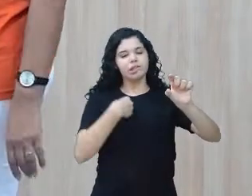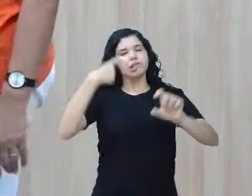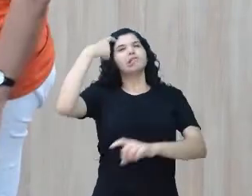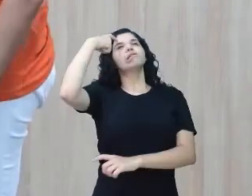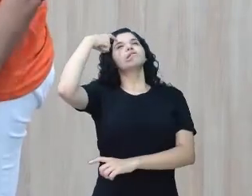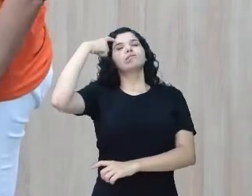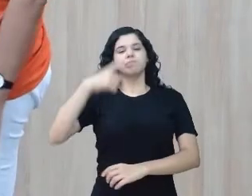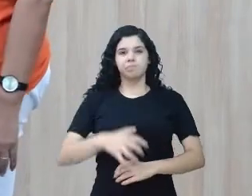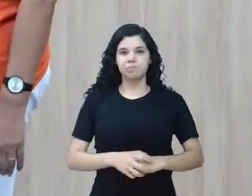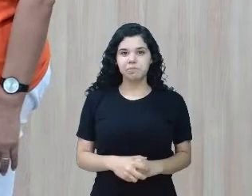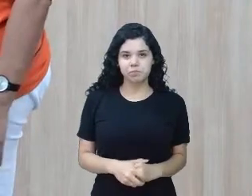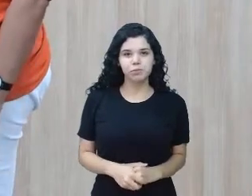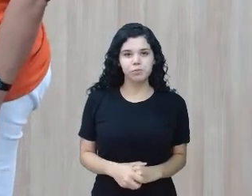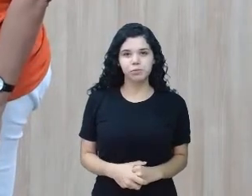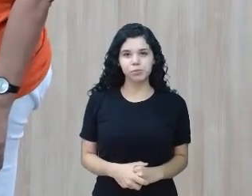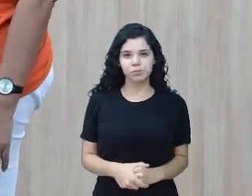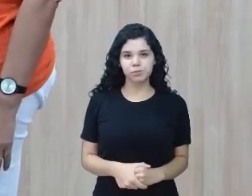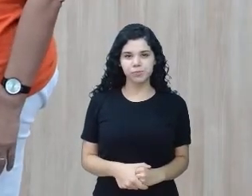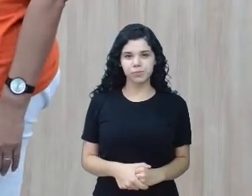pensar.